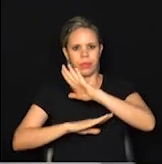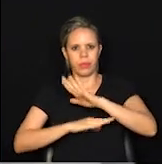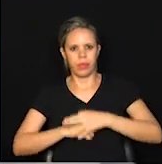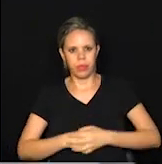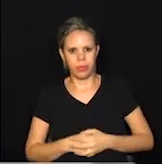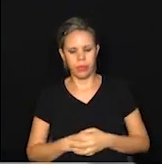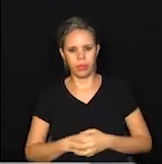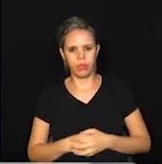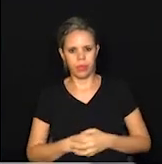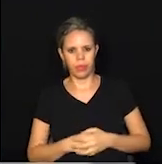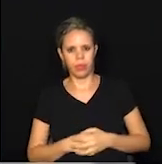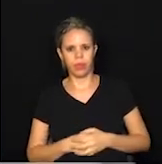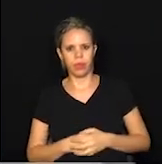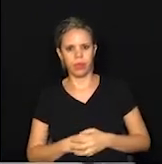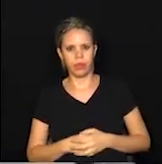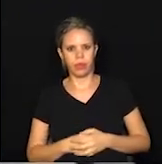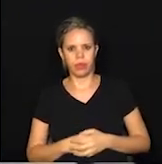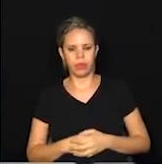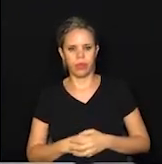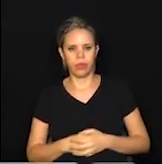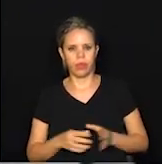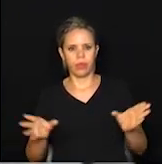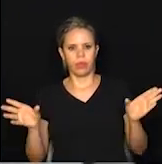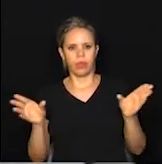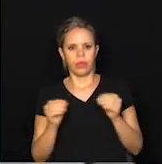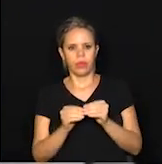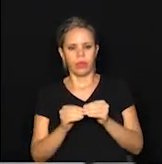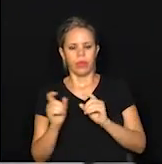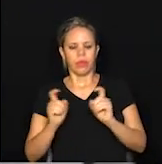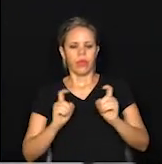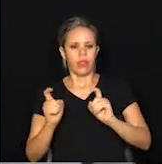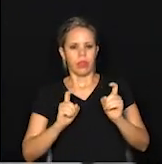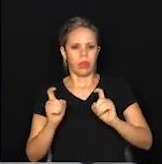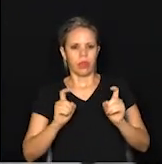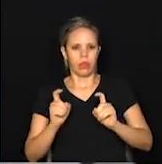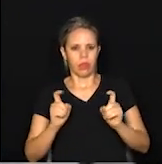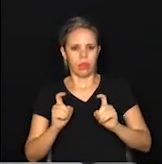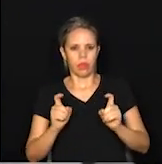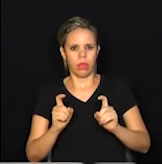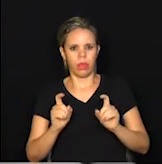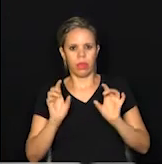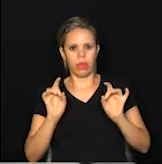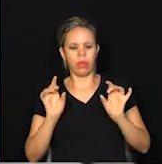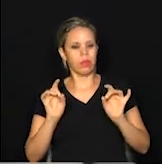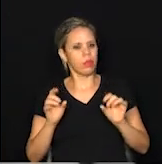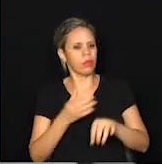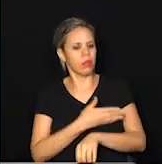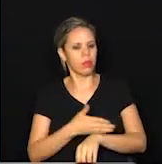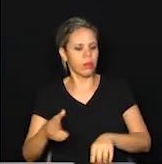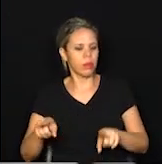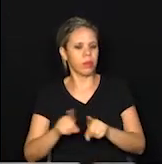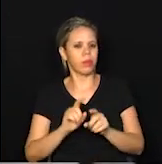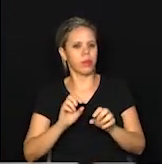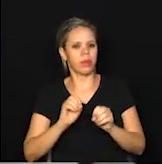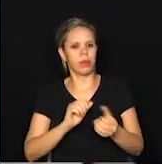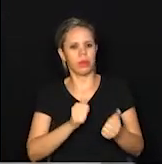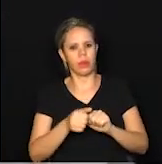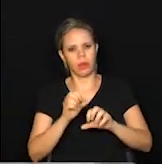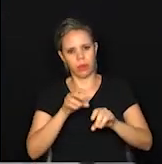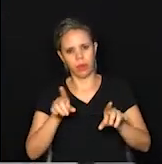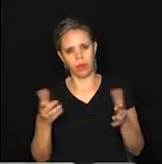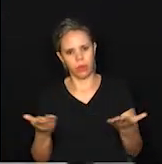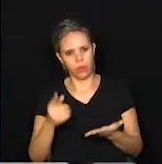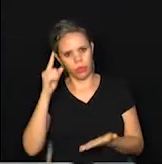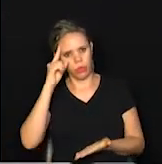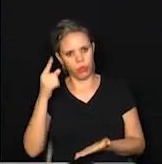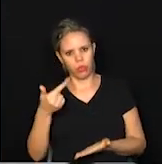Câmara, e dessa forma encerrar aqui a nossa reunião ordinária da Comissão de Educação e Esporte, que teve no dia de hoje,